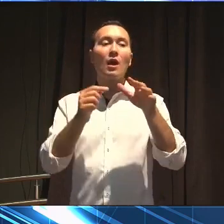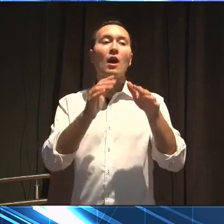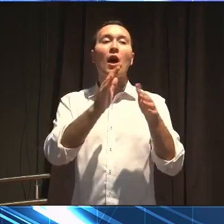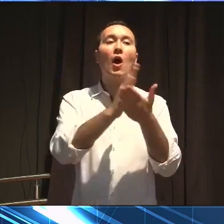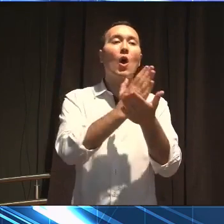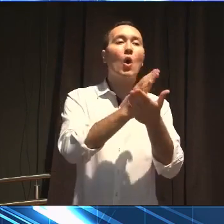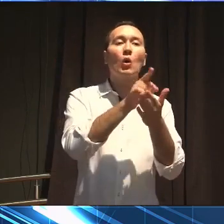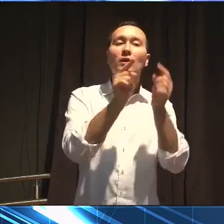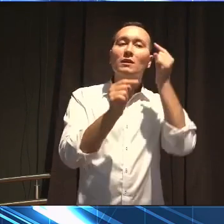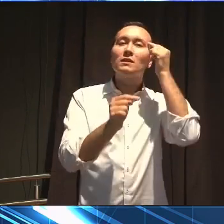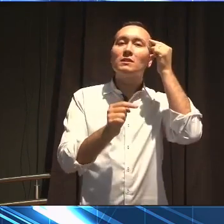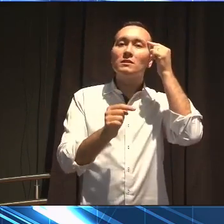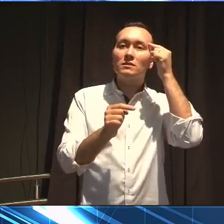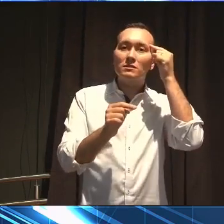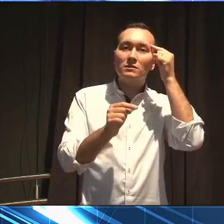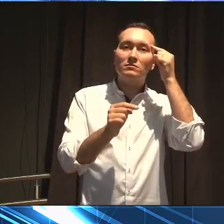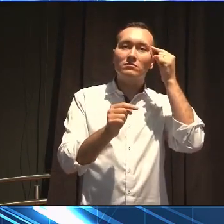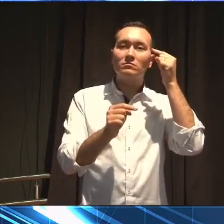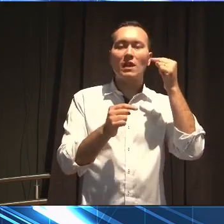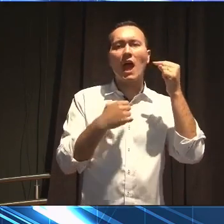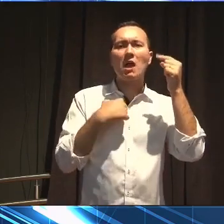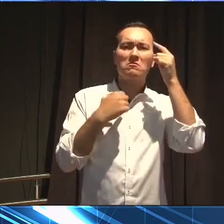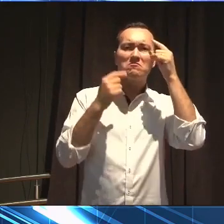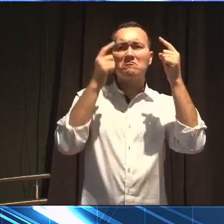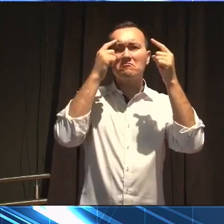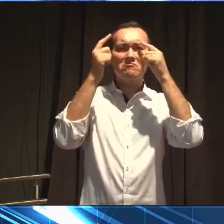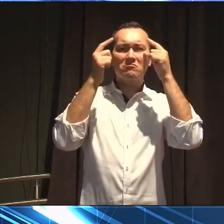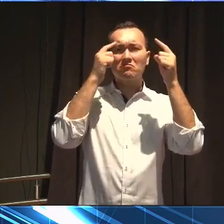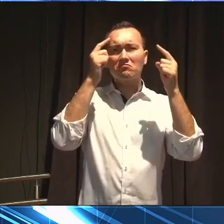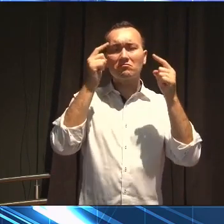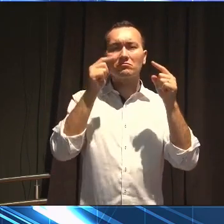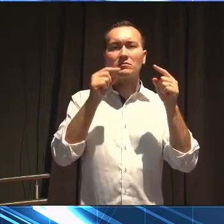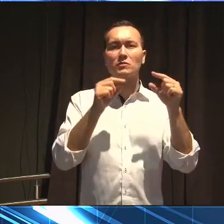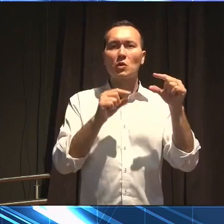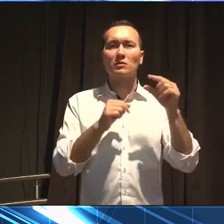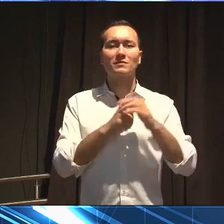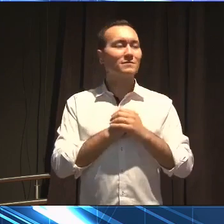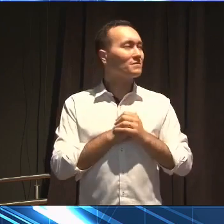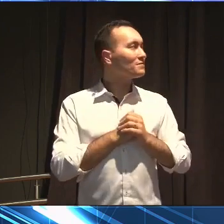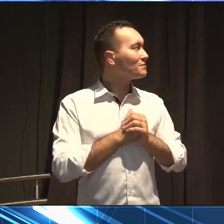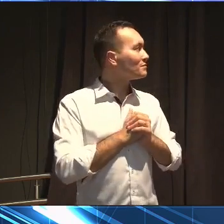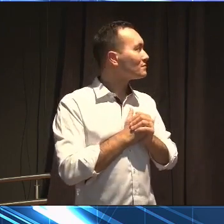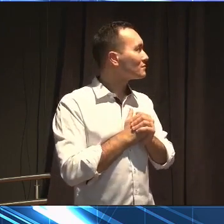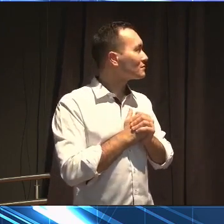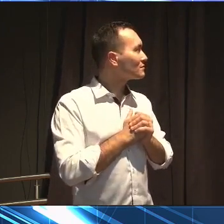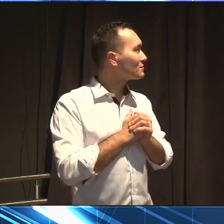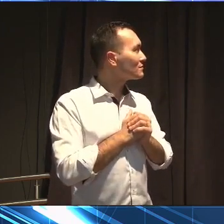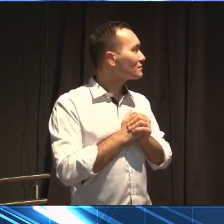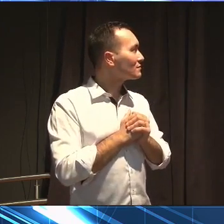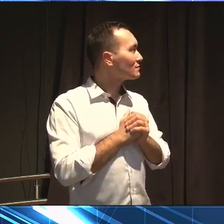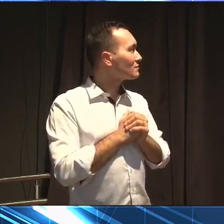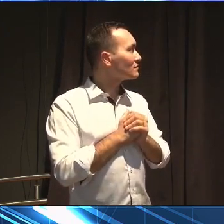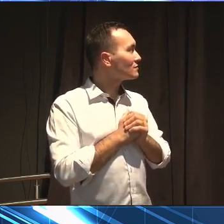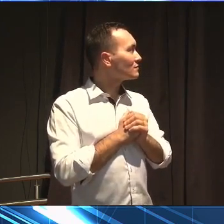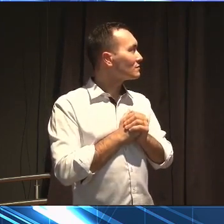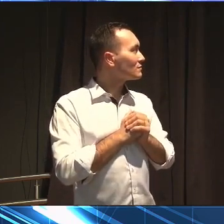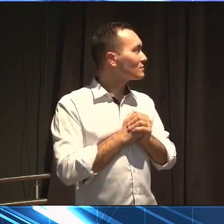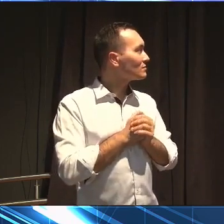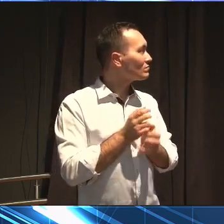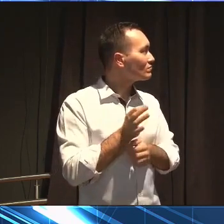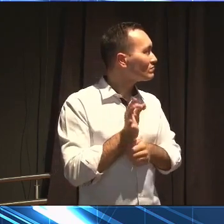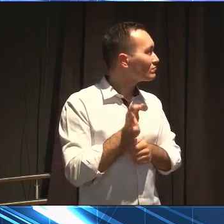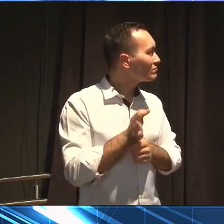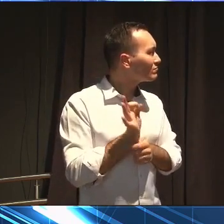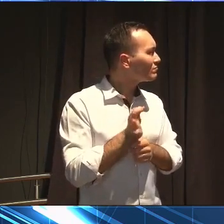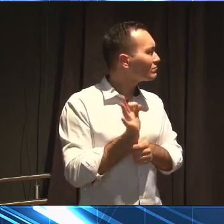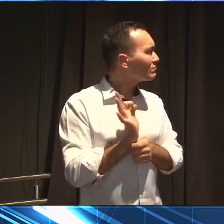feliz que poucas pessoas acham que não são criativas. Isso é muito importante, pessoal, porque é exatamente isso que a gente tem que